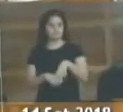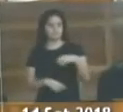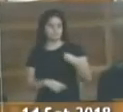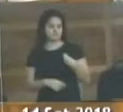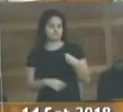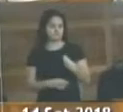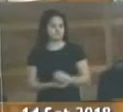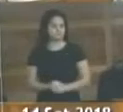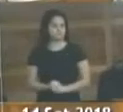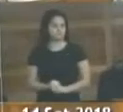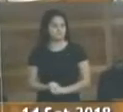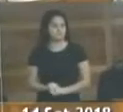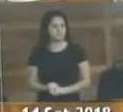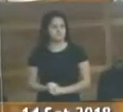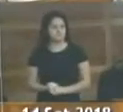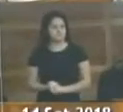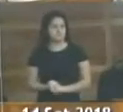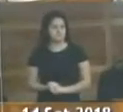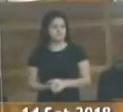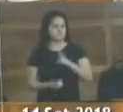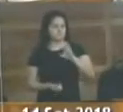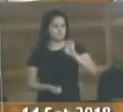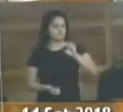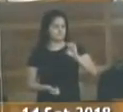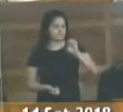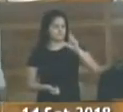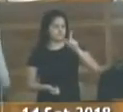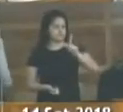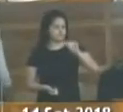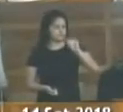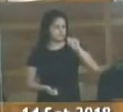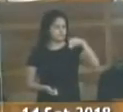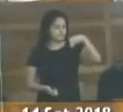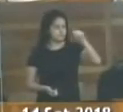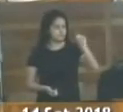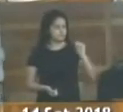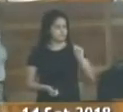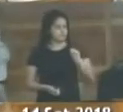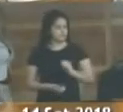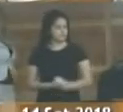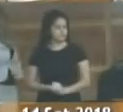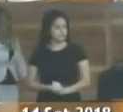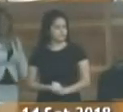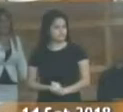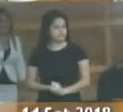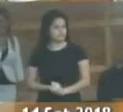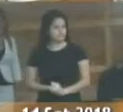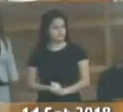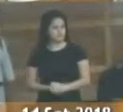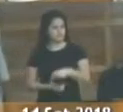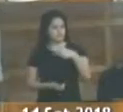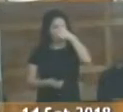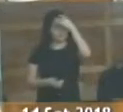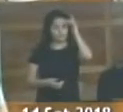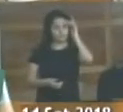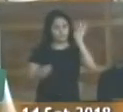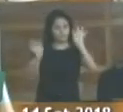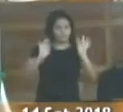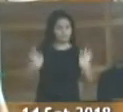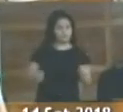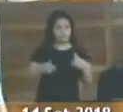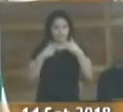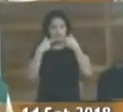lá. Regina. Dona Regina. Dona Regina, que é essa figura alegre e fantástica, né,